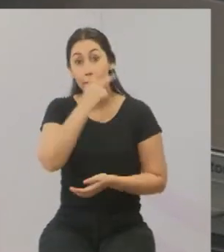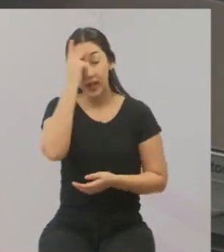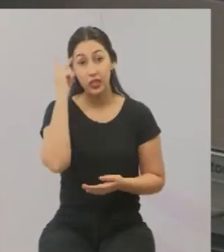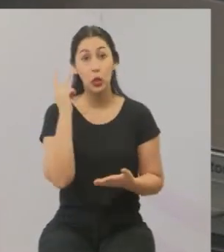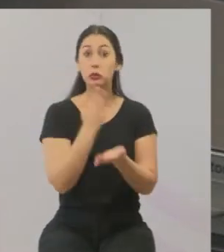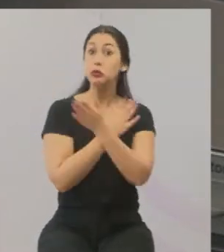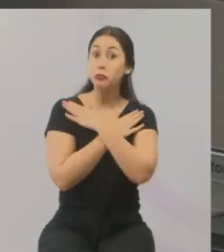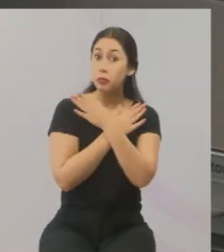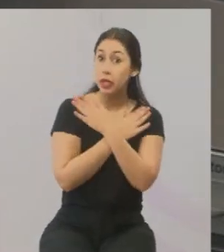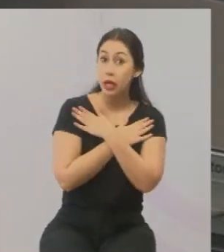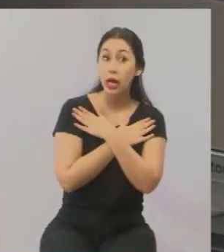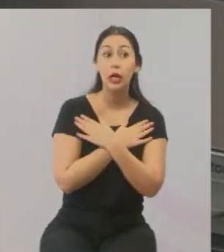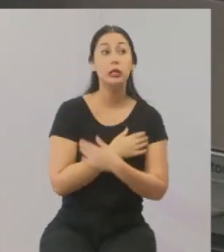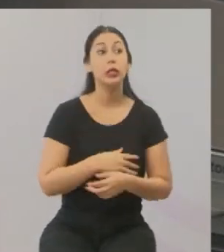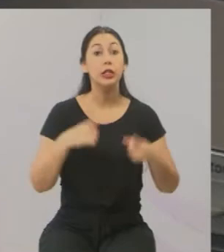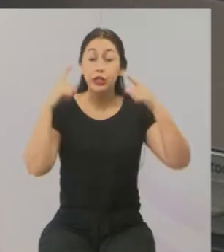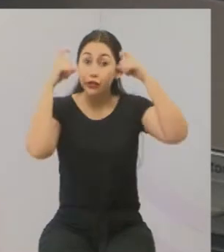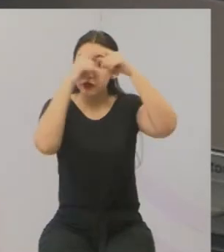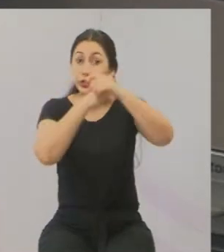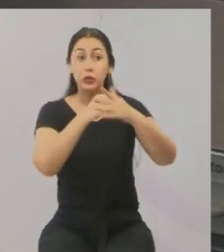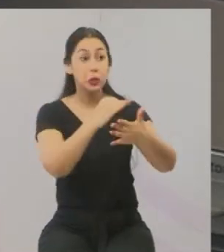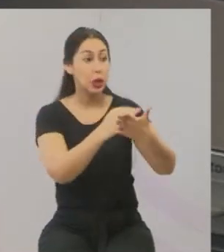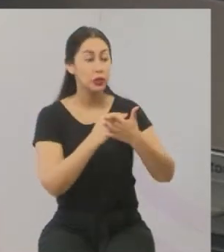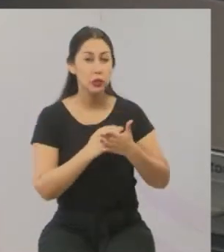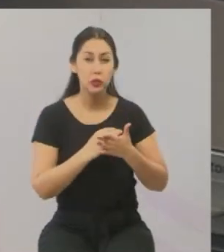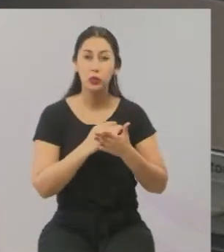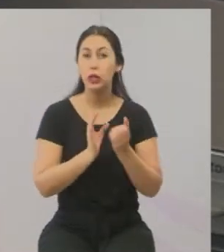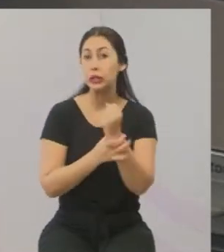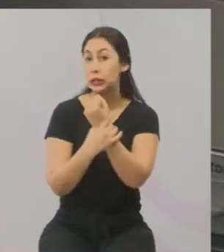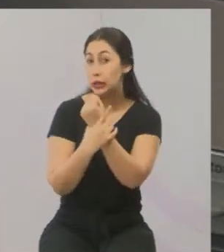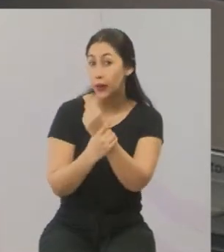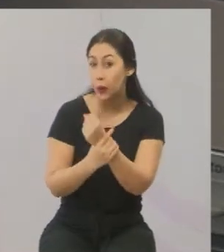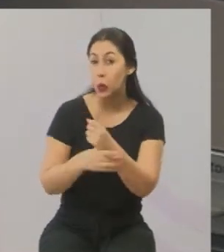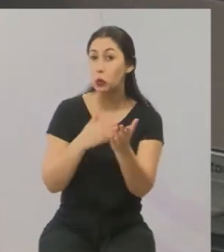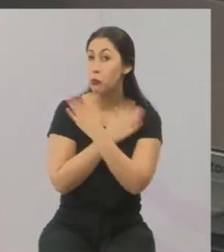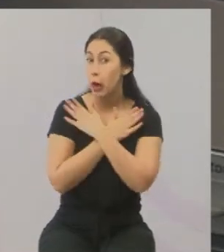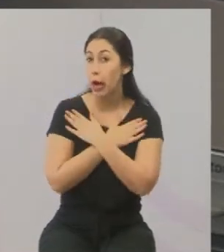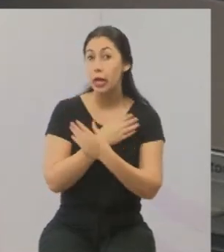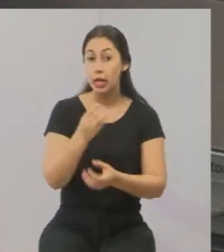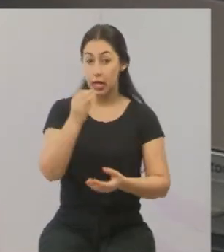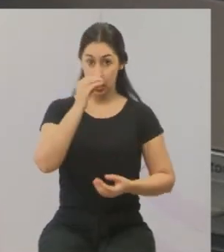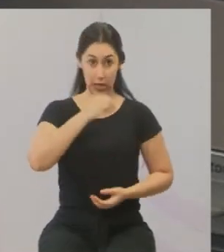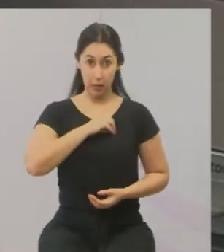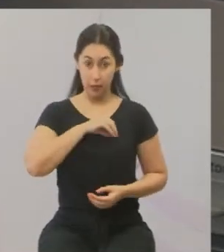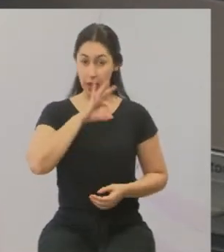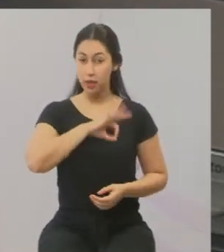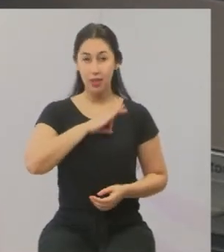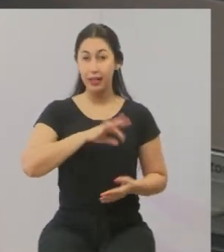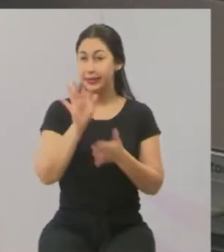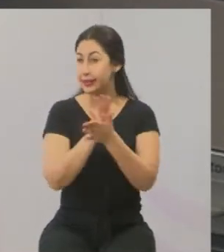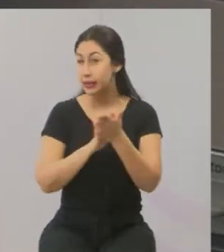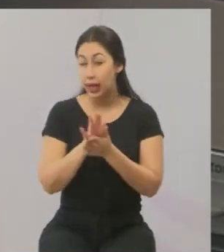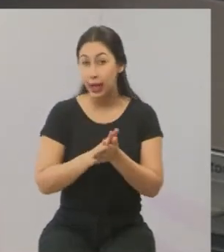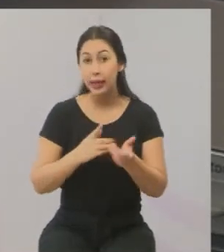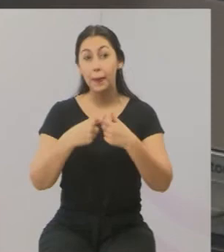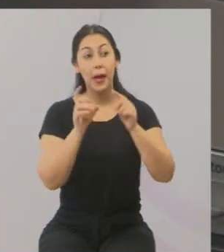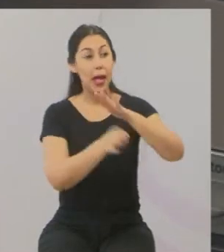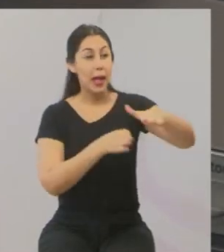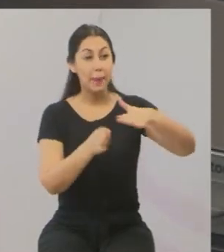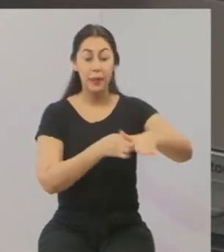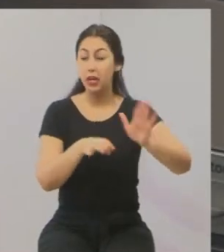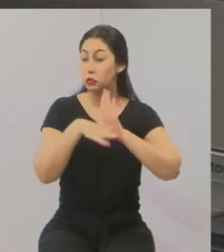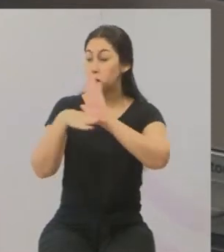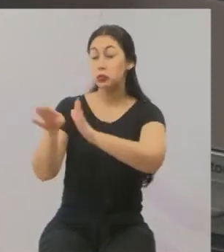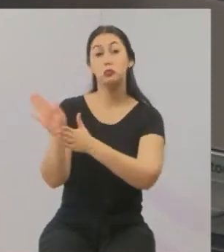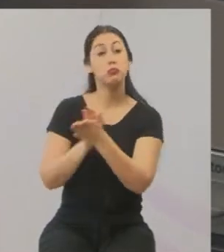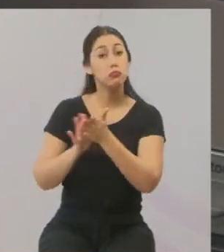não consegue receber o seguro-desemprego, não consegue receber nenhum benefício do governo e a empresa nem satisfação dá para esse trabalhador. E nós